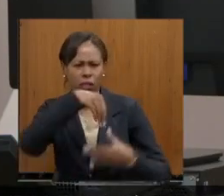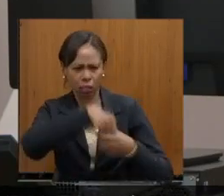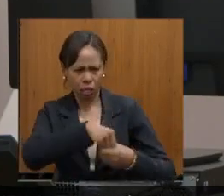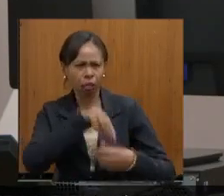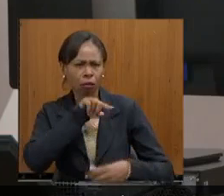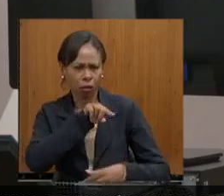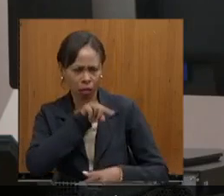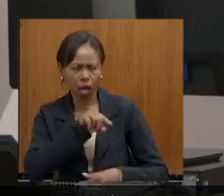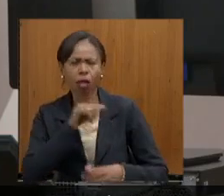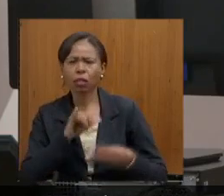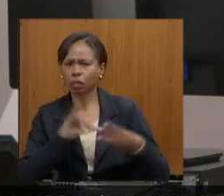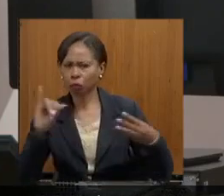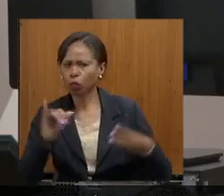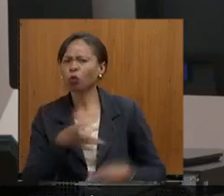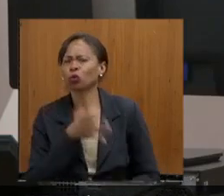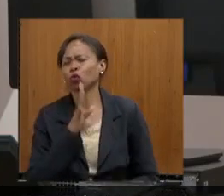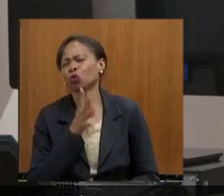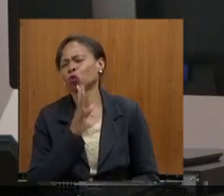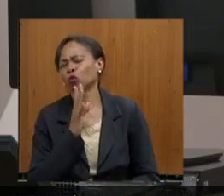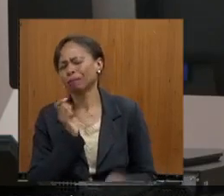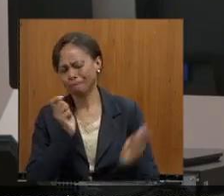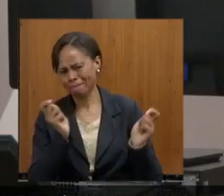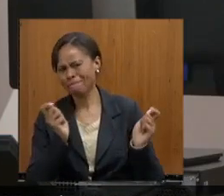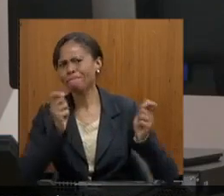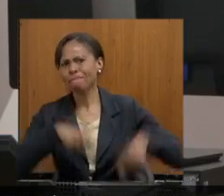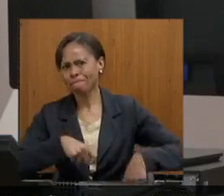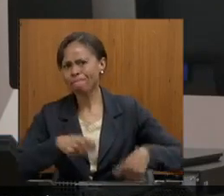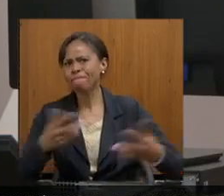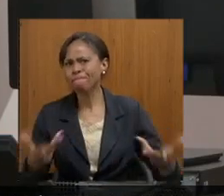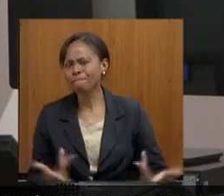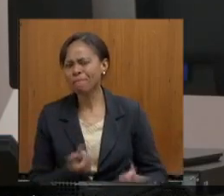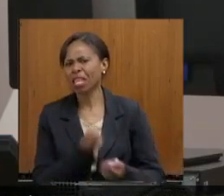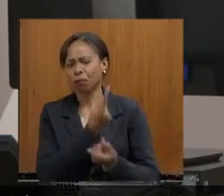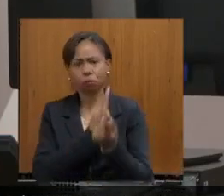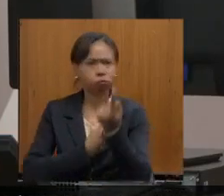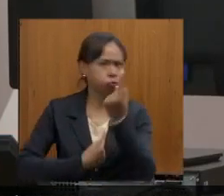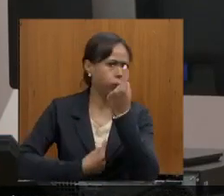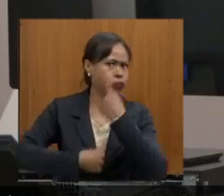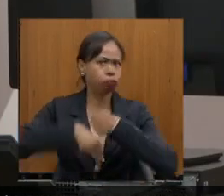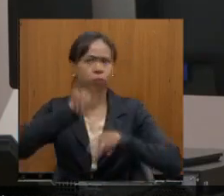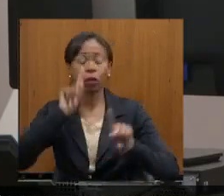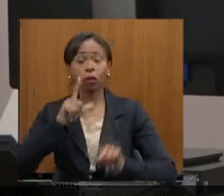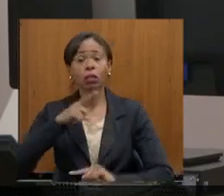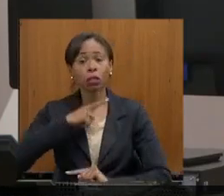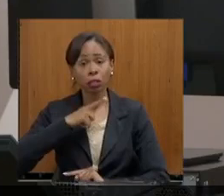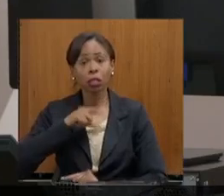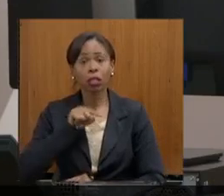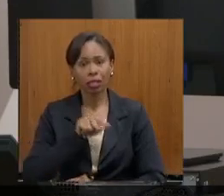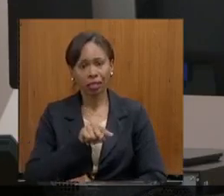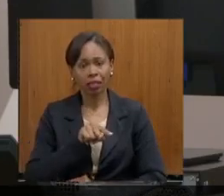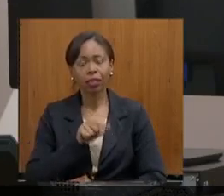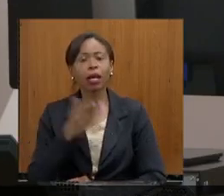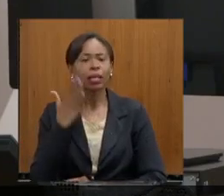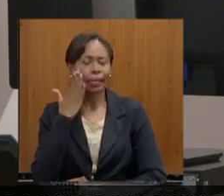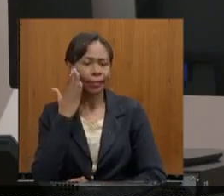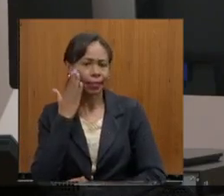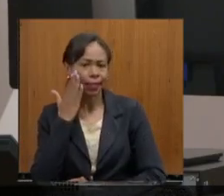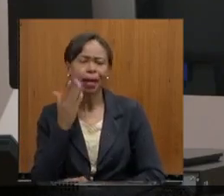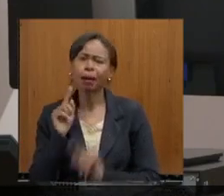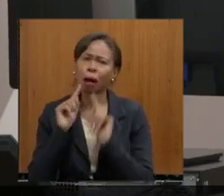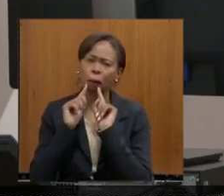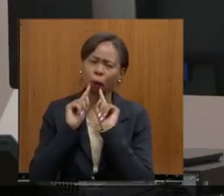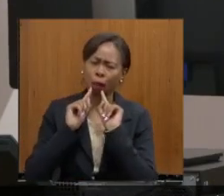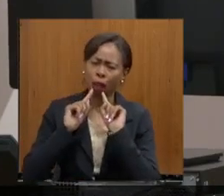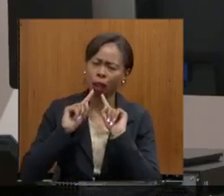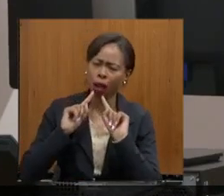dentro e sair da capacidade que a Cemig é a transformação que a Cemig vem a gente sabe muito as